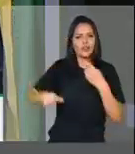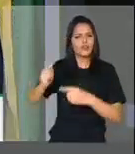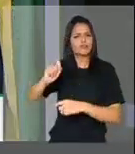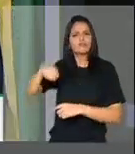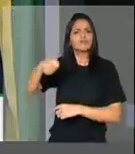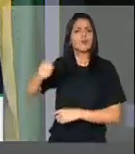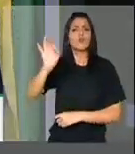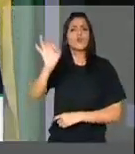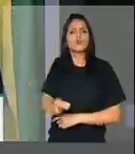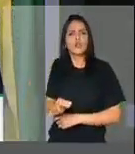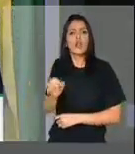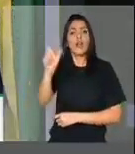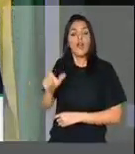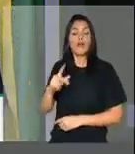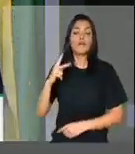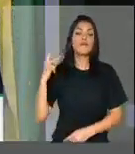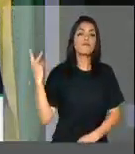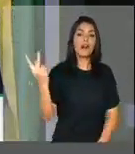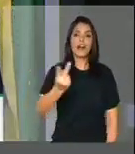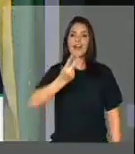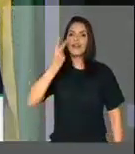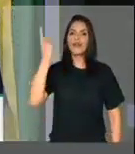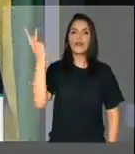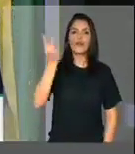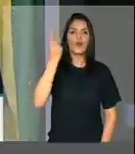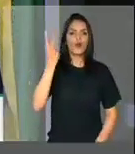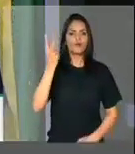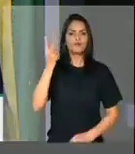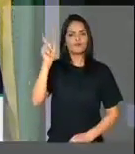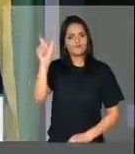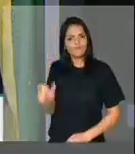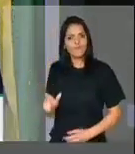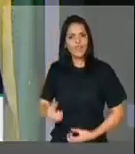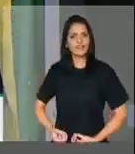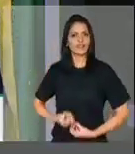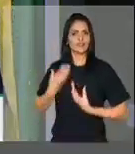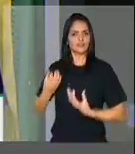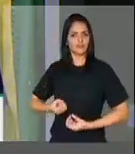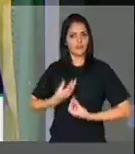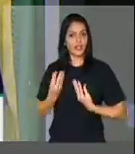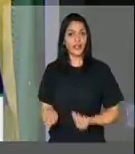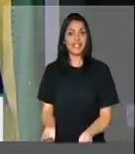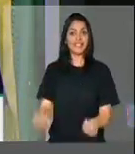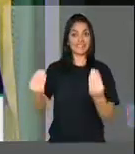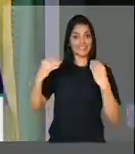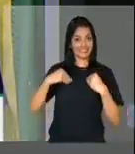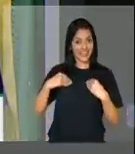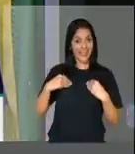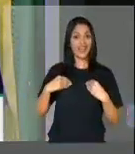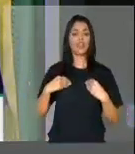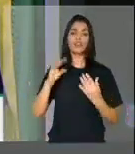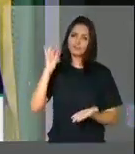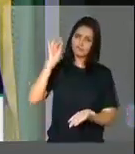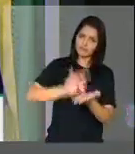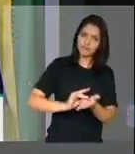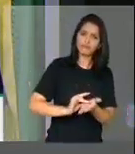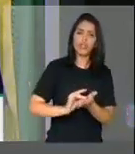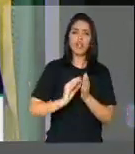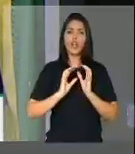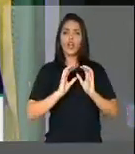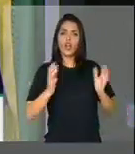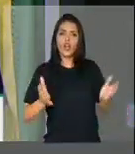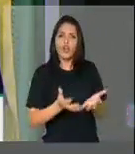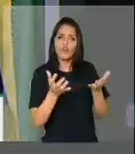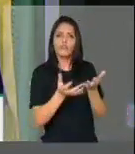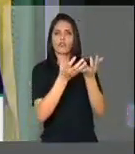dúvida, um dos maiores valores. Ele inspira, proporciona e consolida a